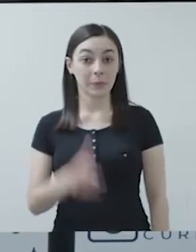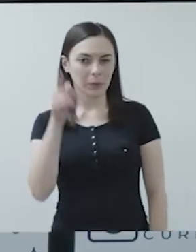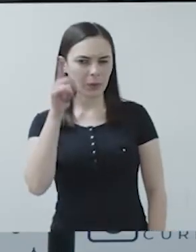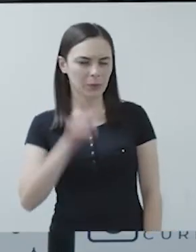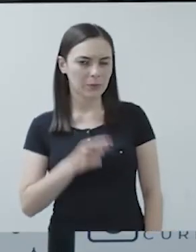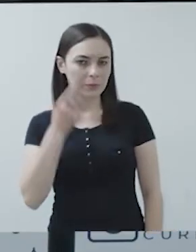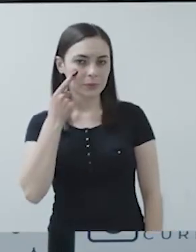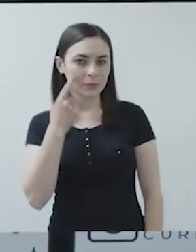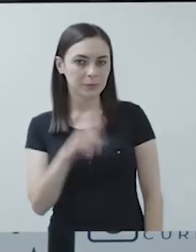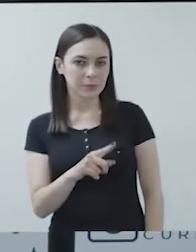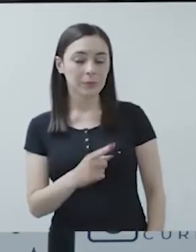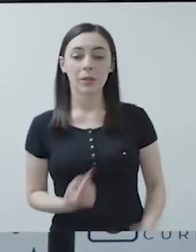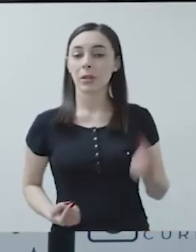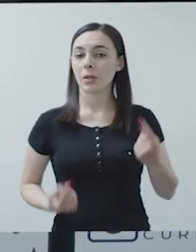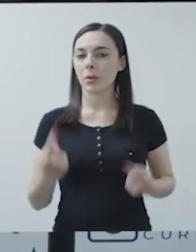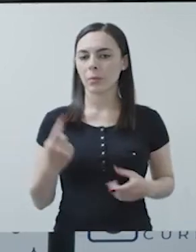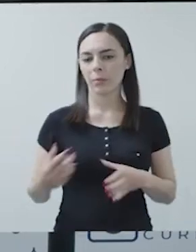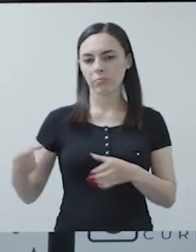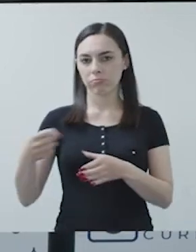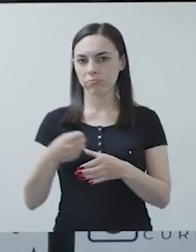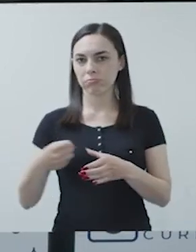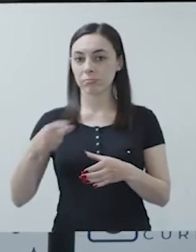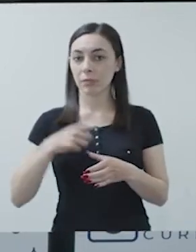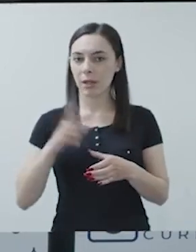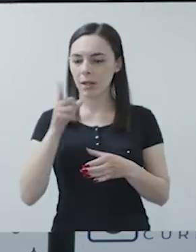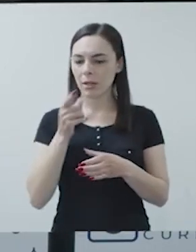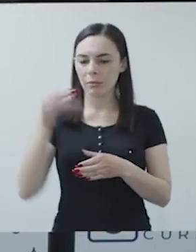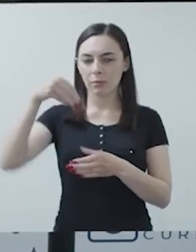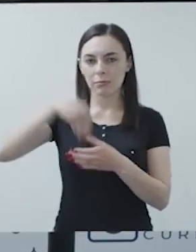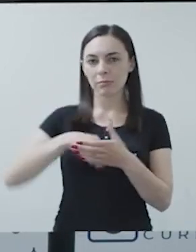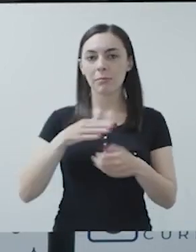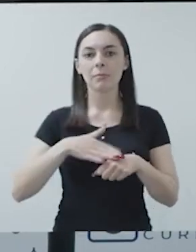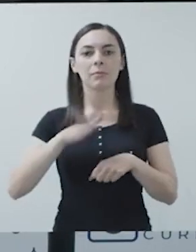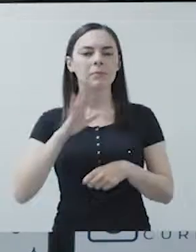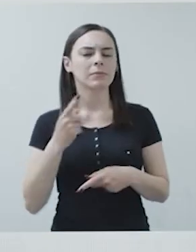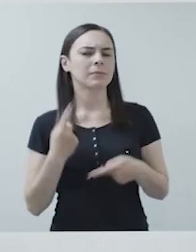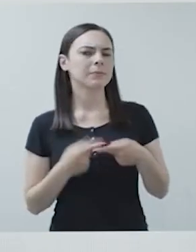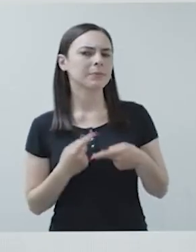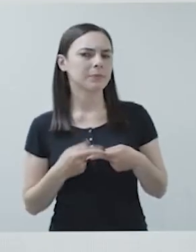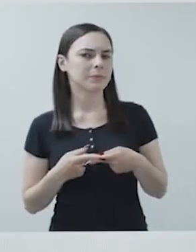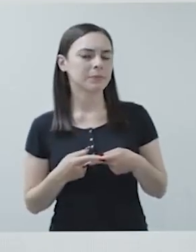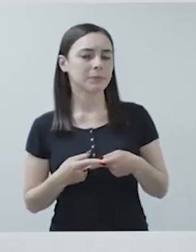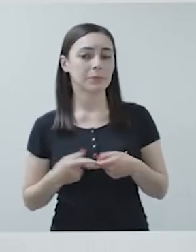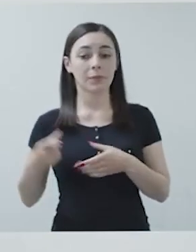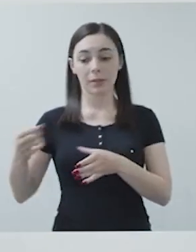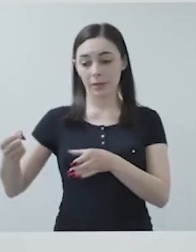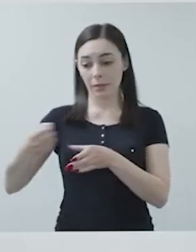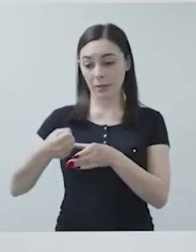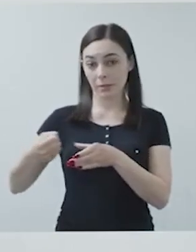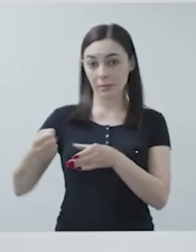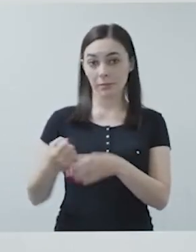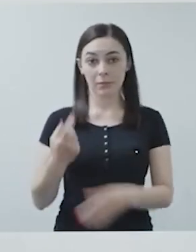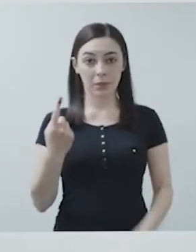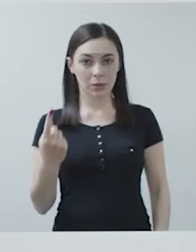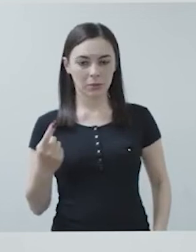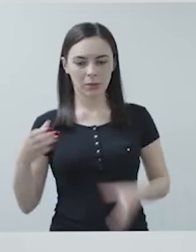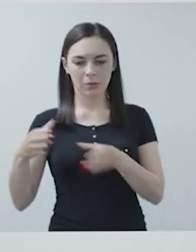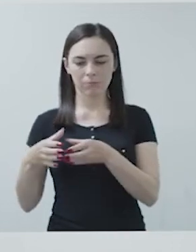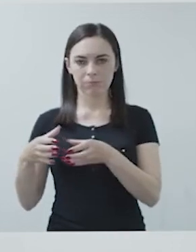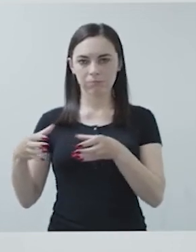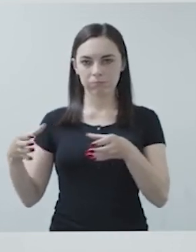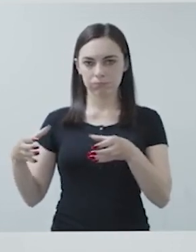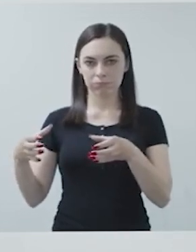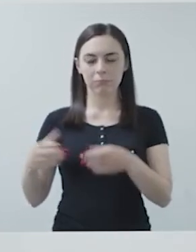Conseguiu descobrir em qual panela cabe mais água e por quê? A panela número 1, ela é mais